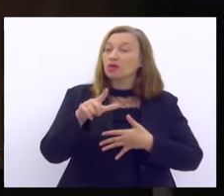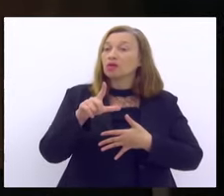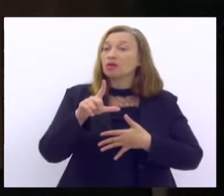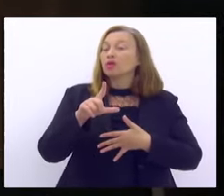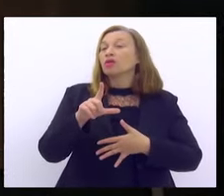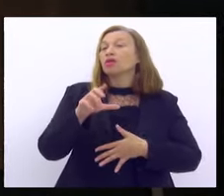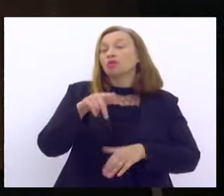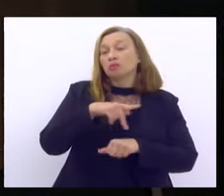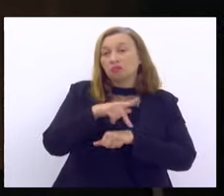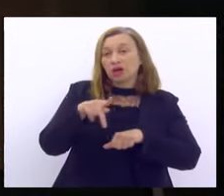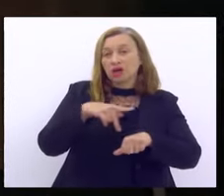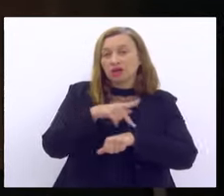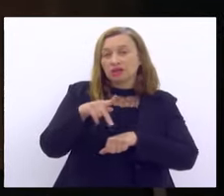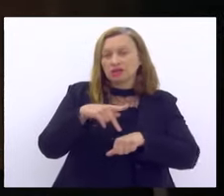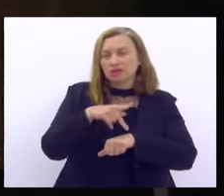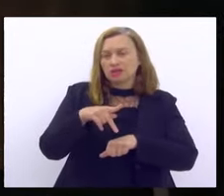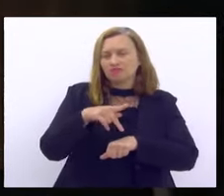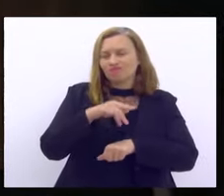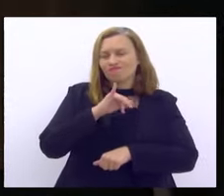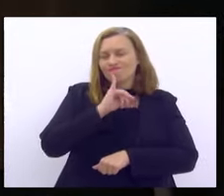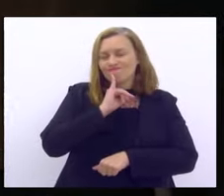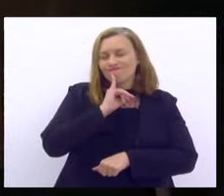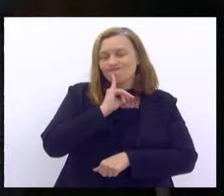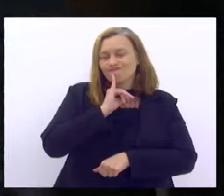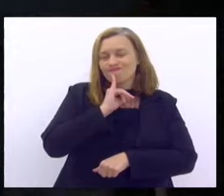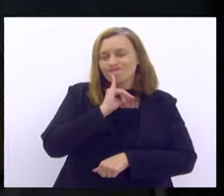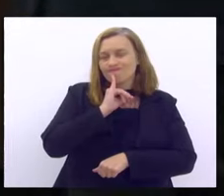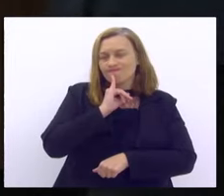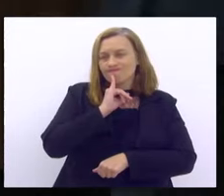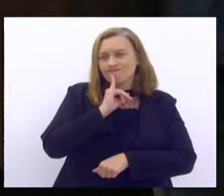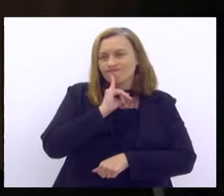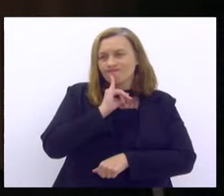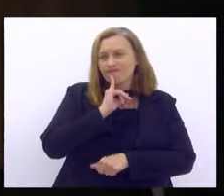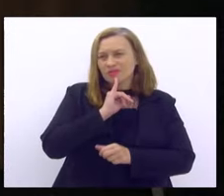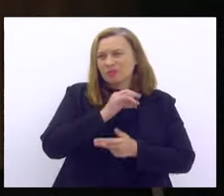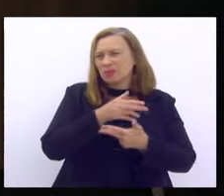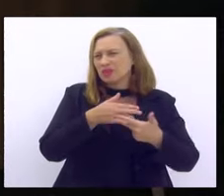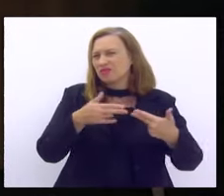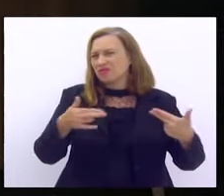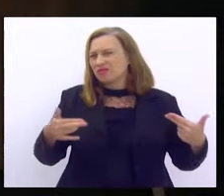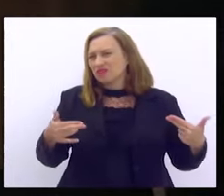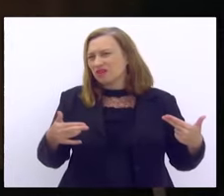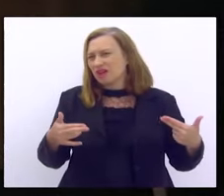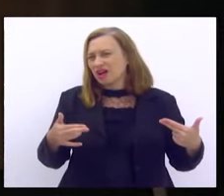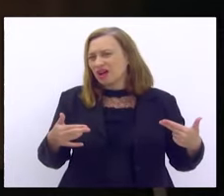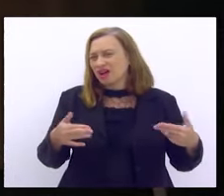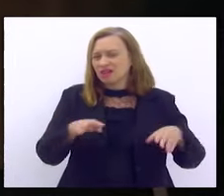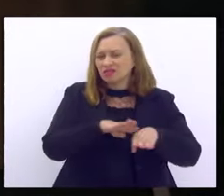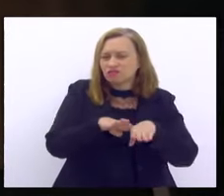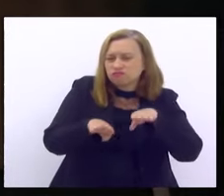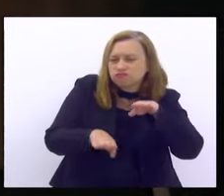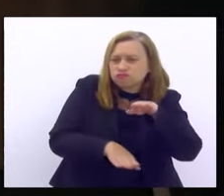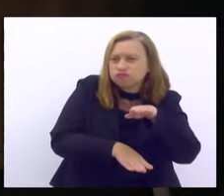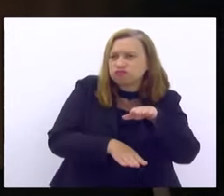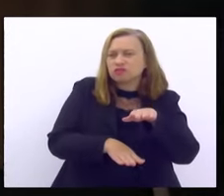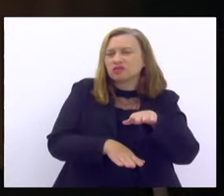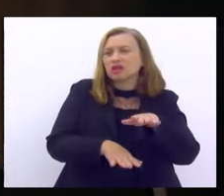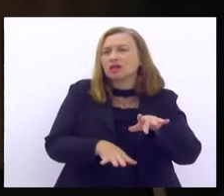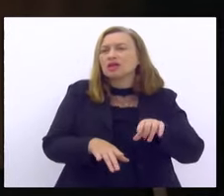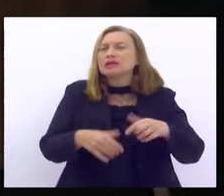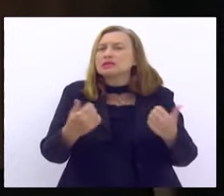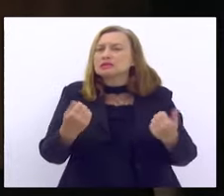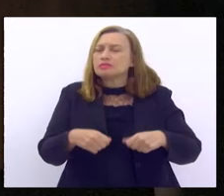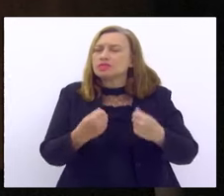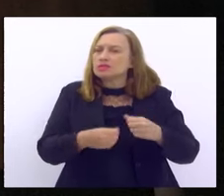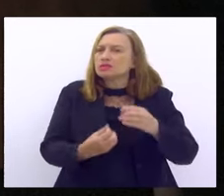um país, infelizmente, cercado de muitas mazelas, de muitas desigualdades, e a gente